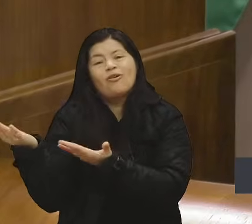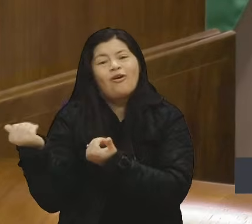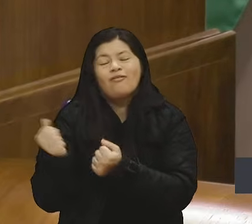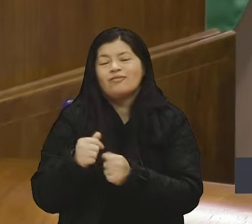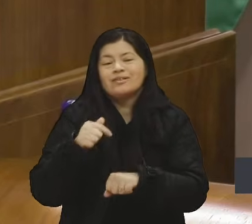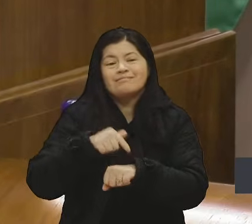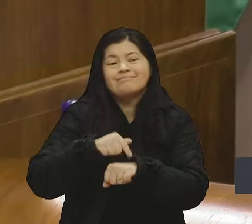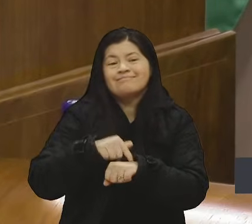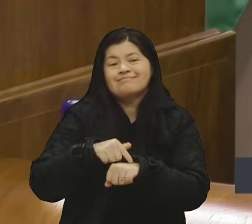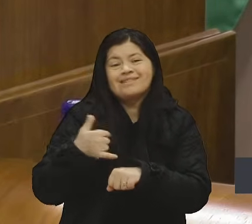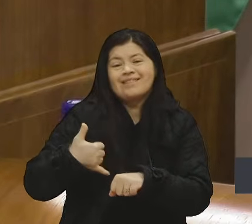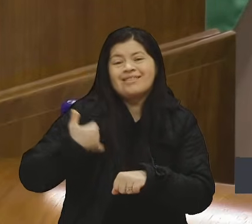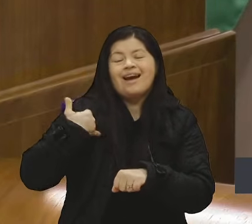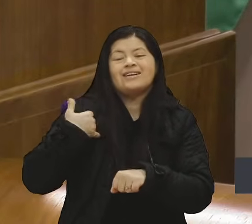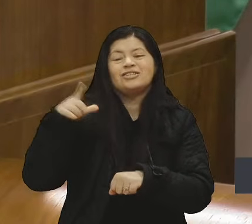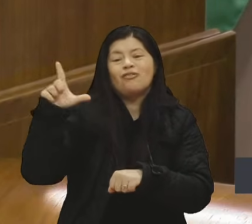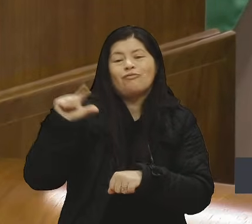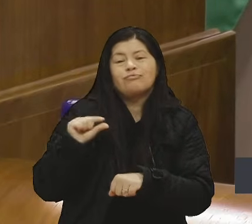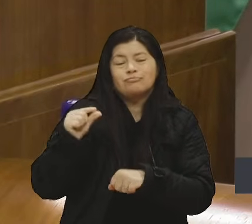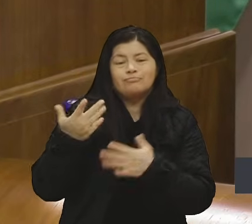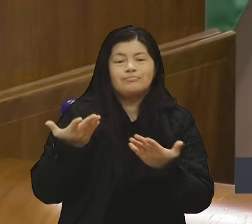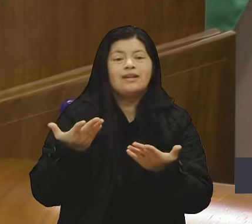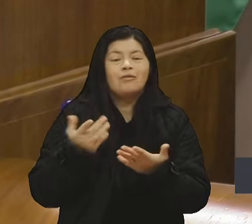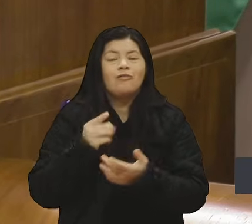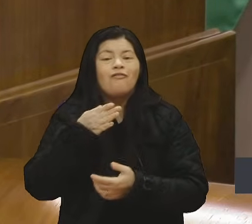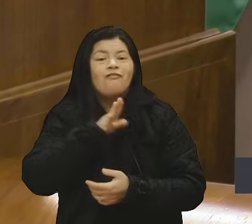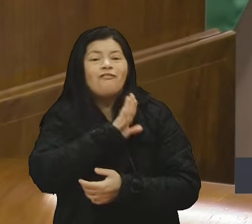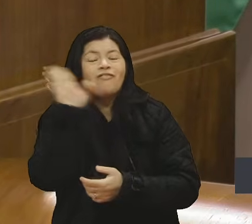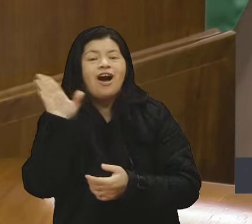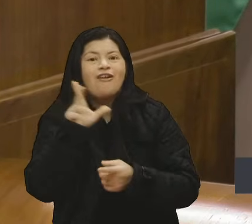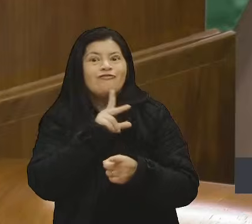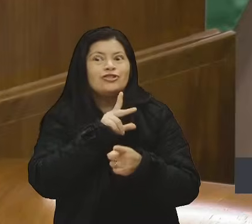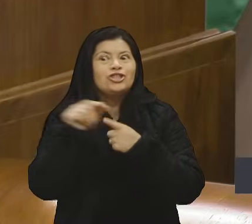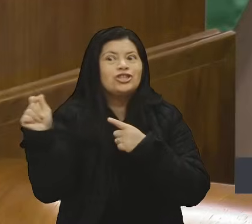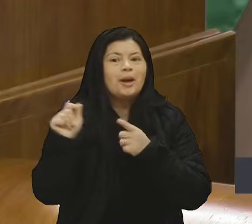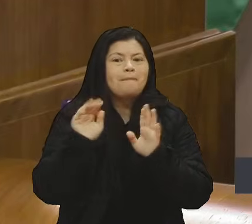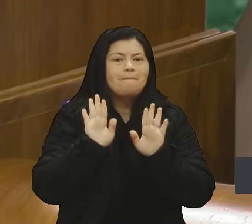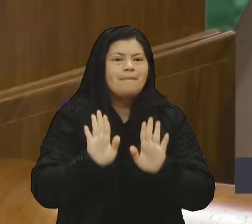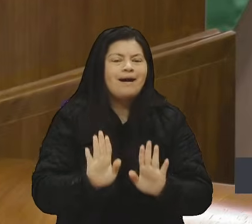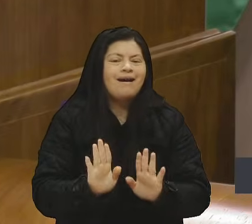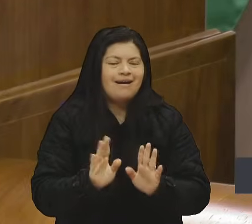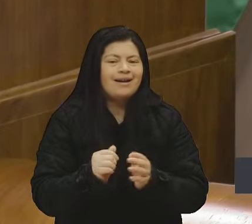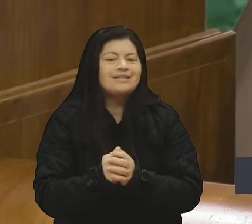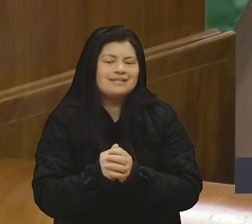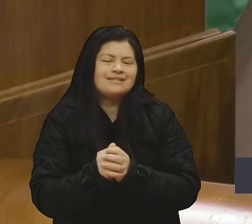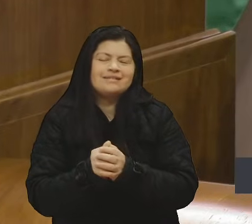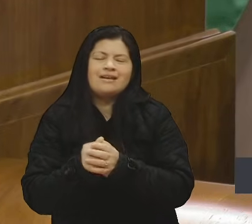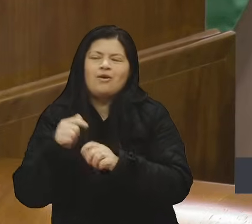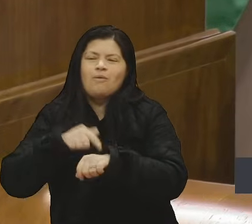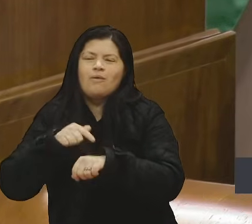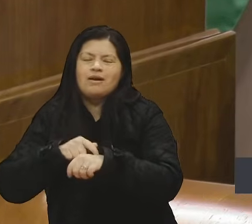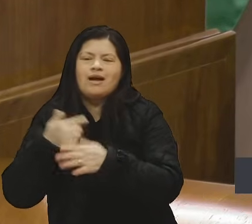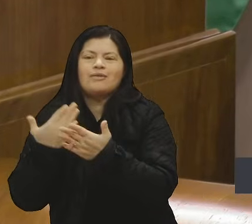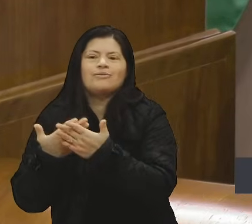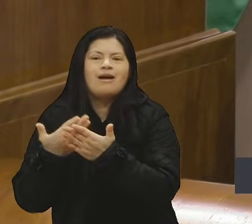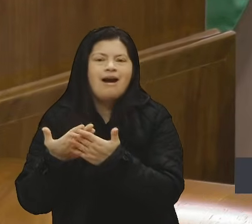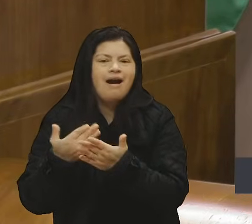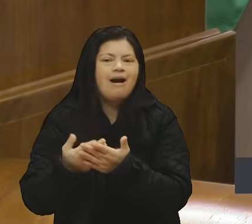conseguia fugir um pouco. A gente tinha USS, a gente mobilizava, mas eram atos no horário da escola, em lugares